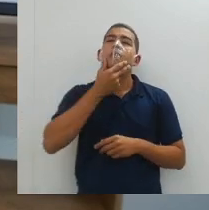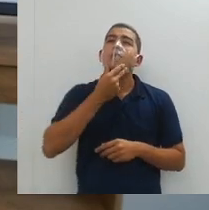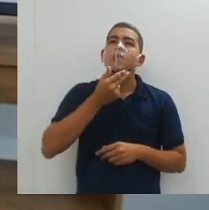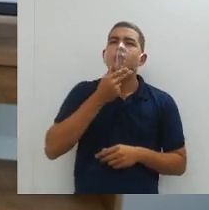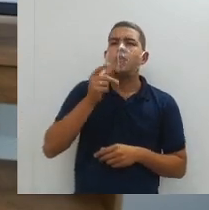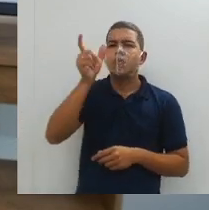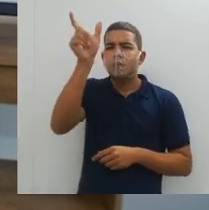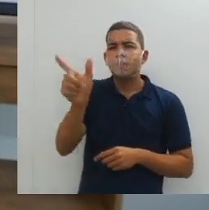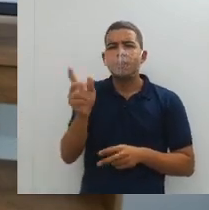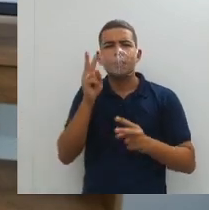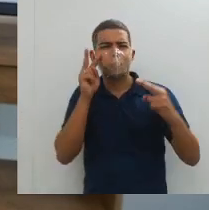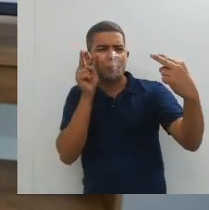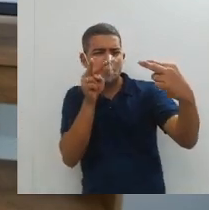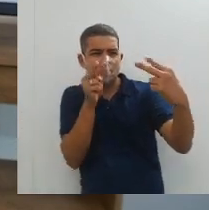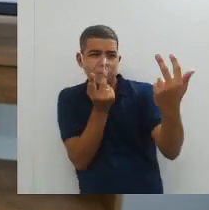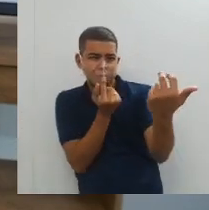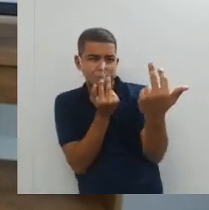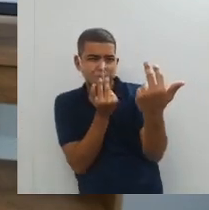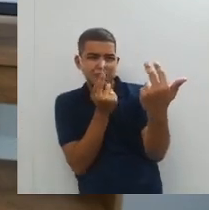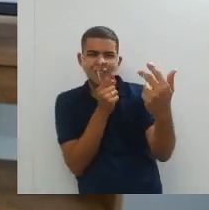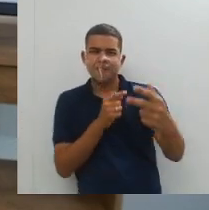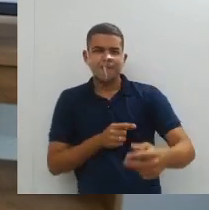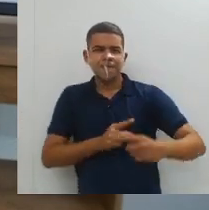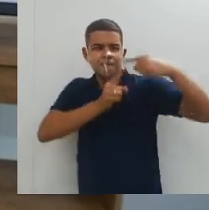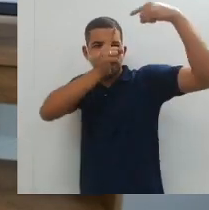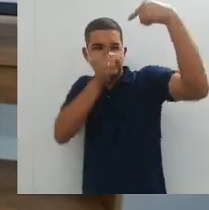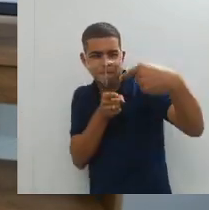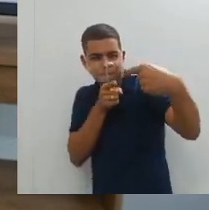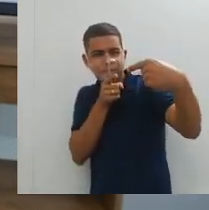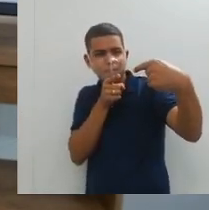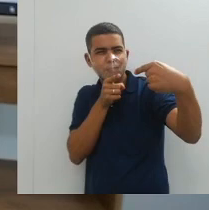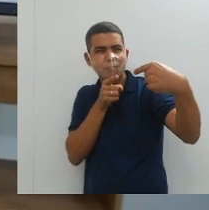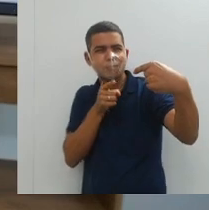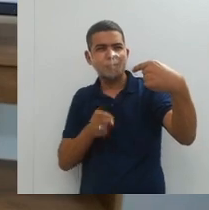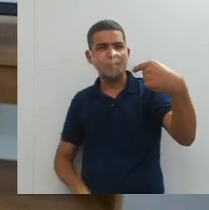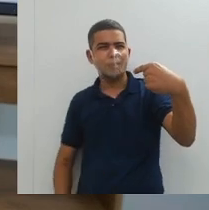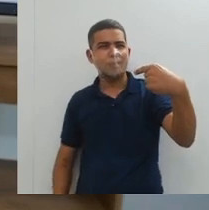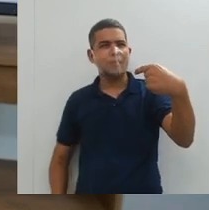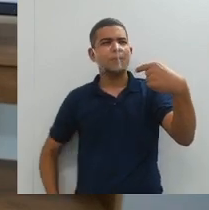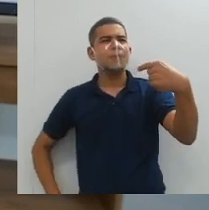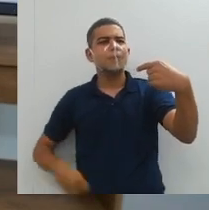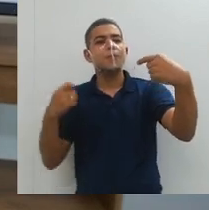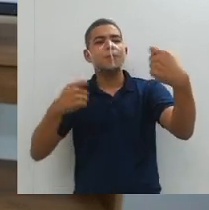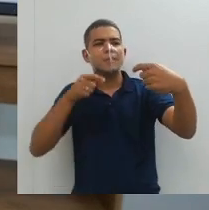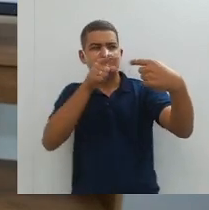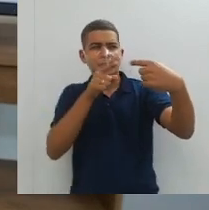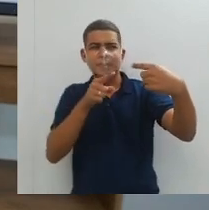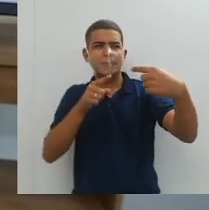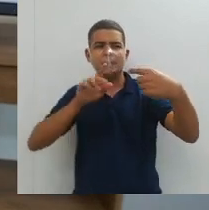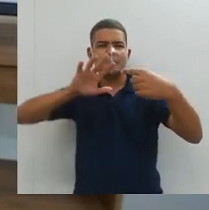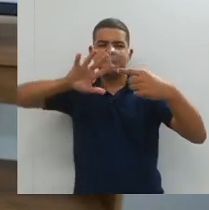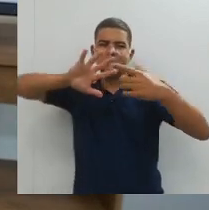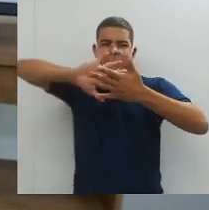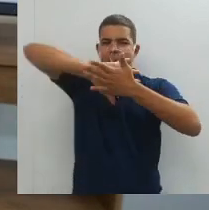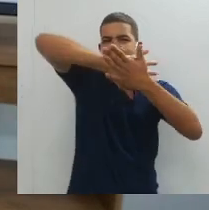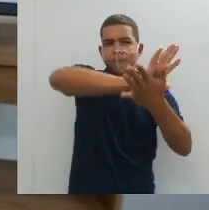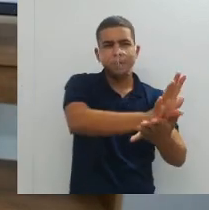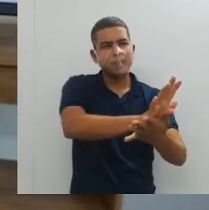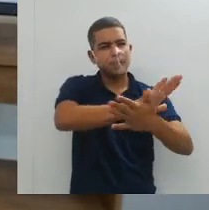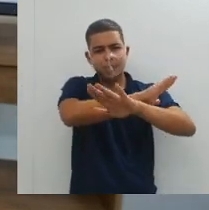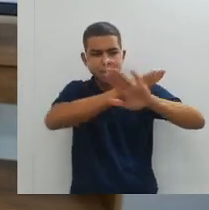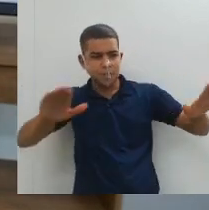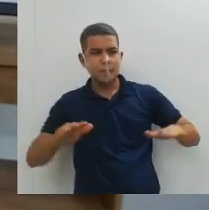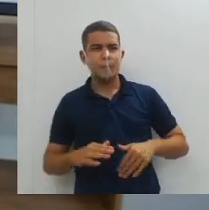seu semelhante como um concorrente que precisa ser eliminado, tá certo? Precisa ser